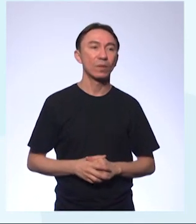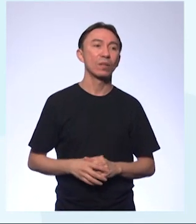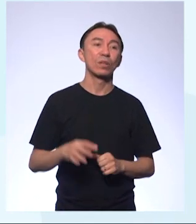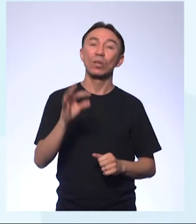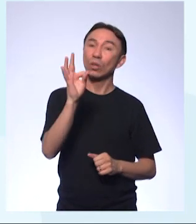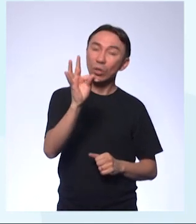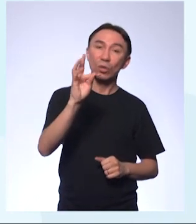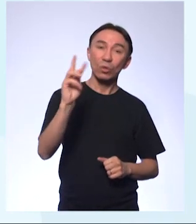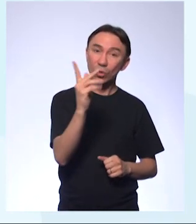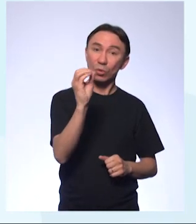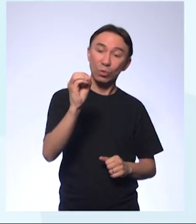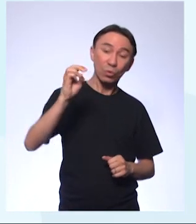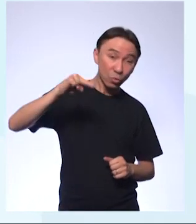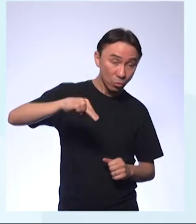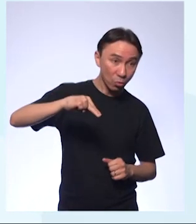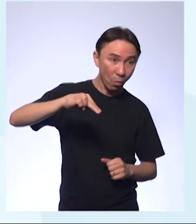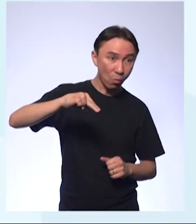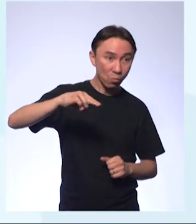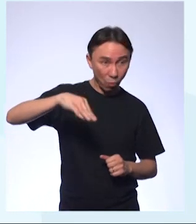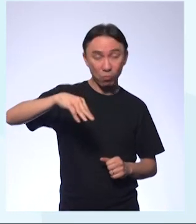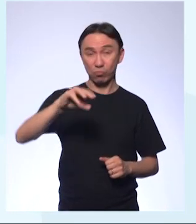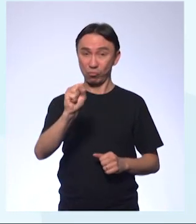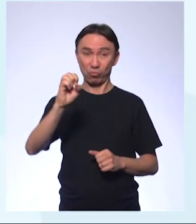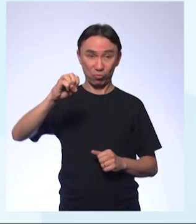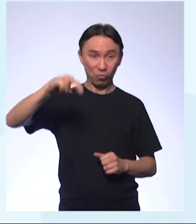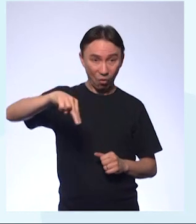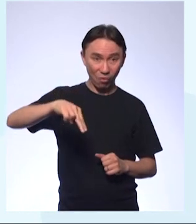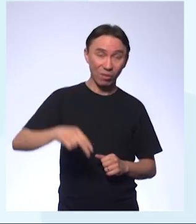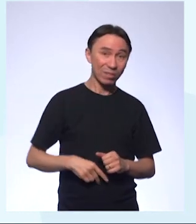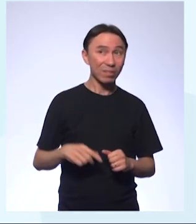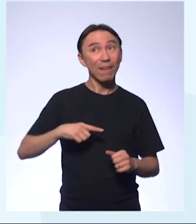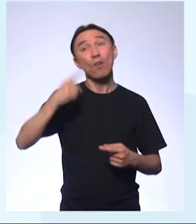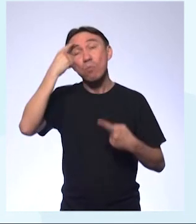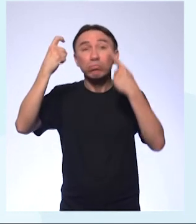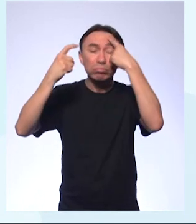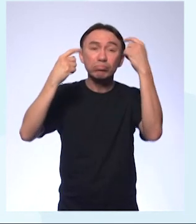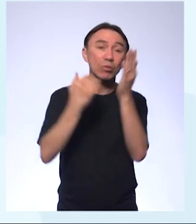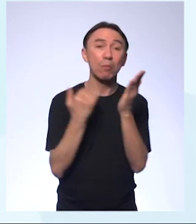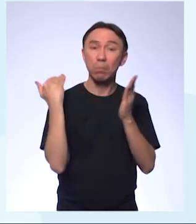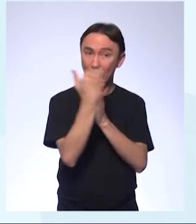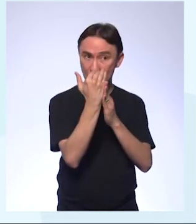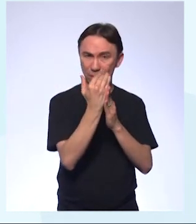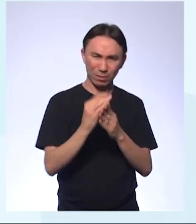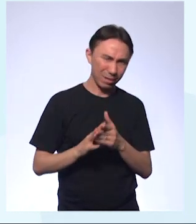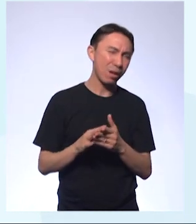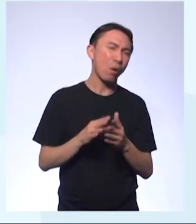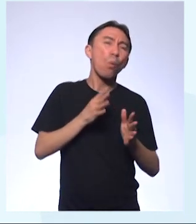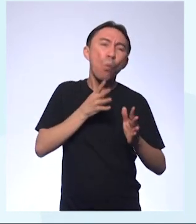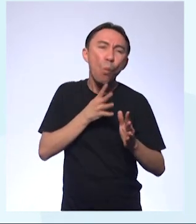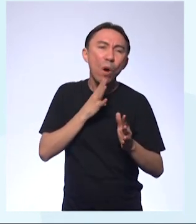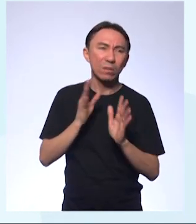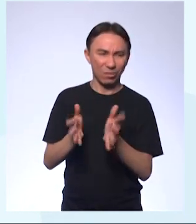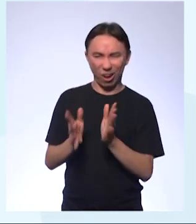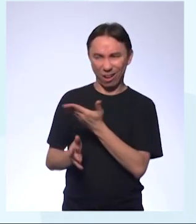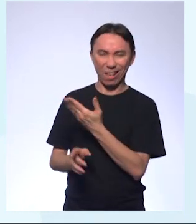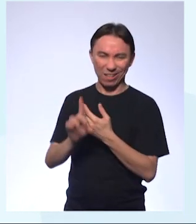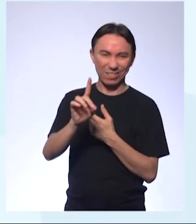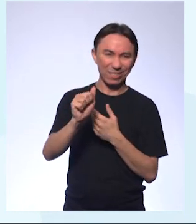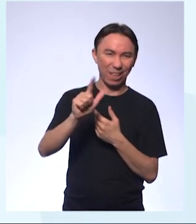rearranjam para formar novas substâncias. Então, é isso que Dalton já dizia lá nos seus estudos. Pode voltar, por favor?